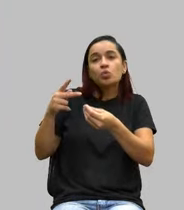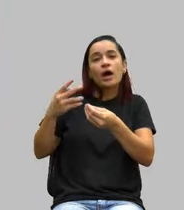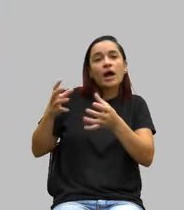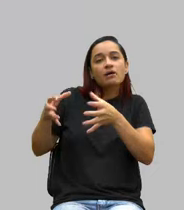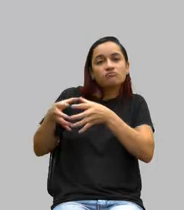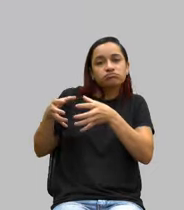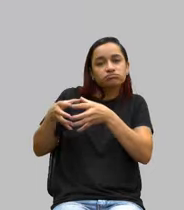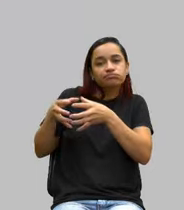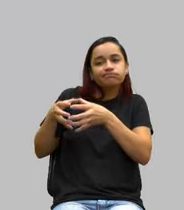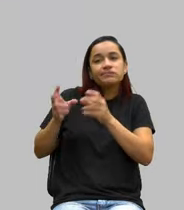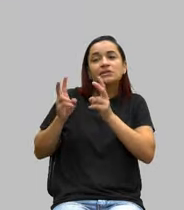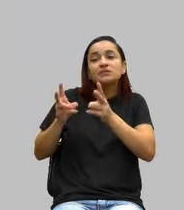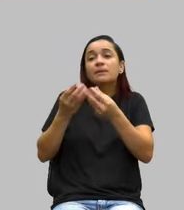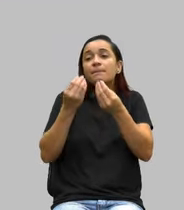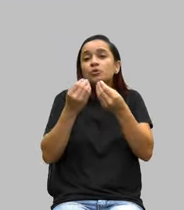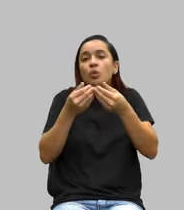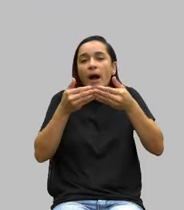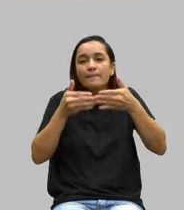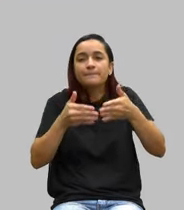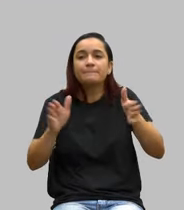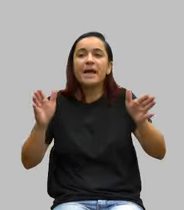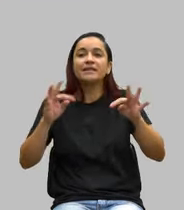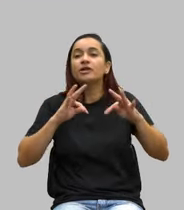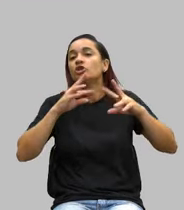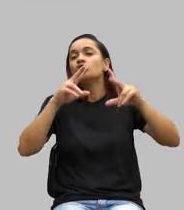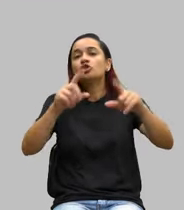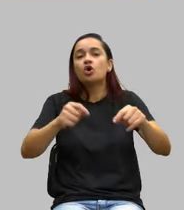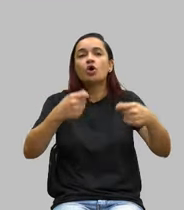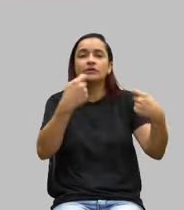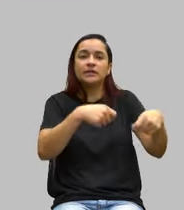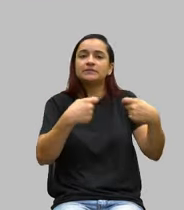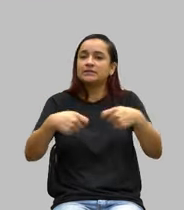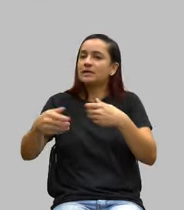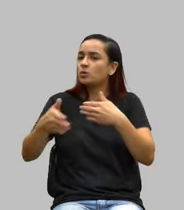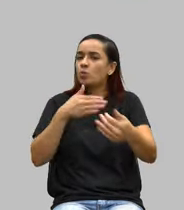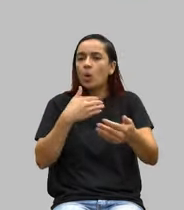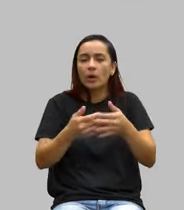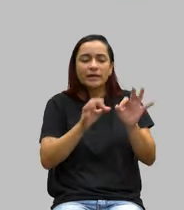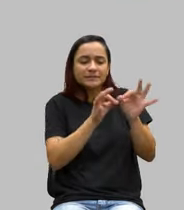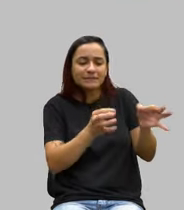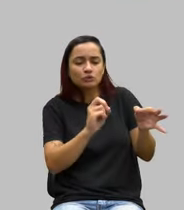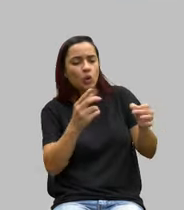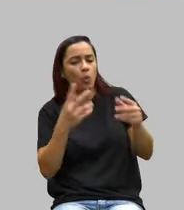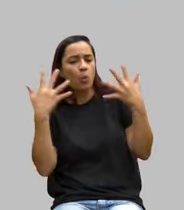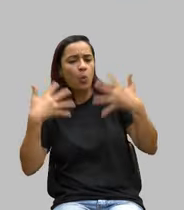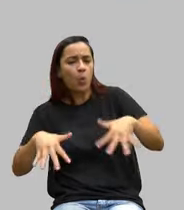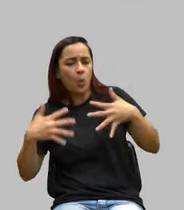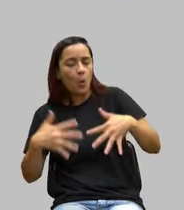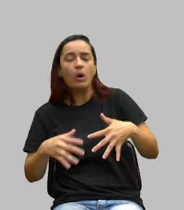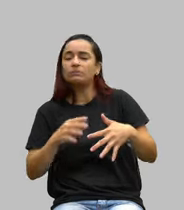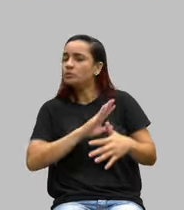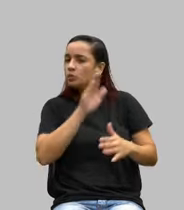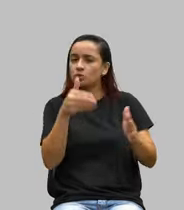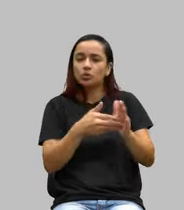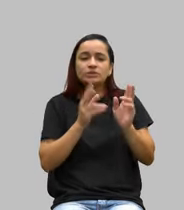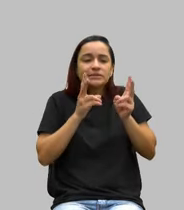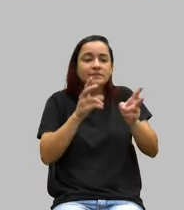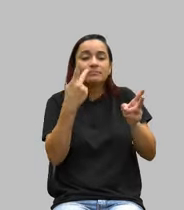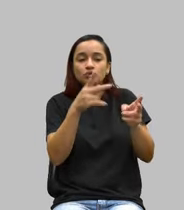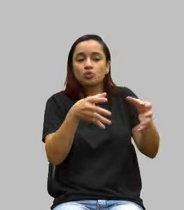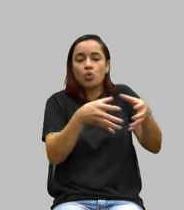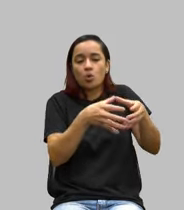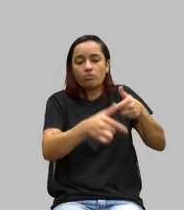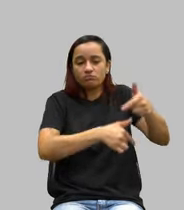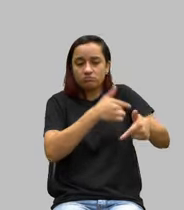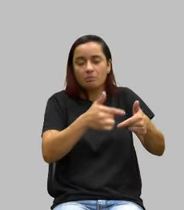sempre muito aberta a toda demanda da menor a maior que chega lá eu falo que a sua equipe é sempre muito prestativa e nós